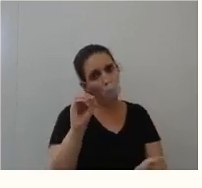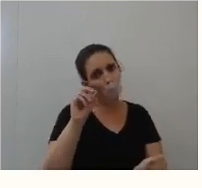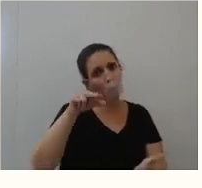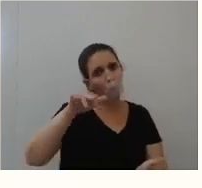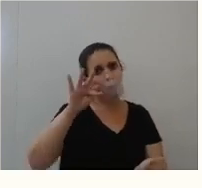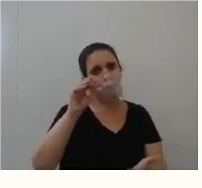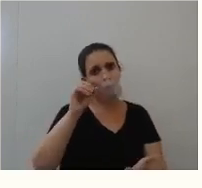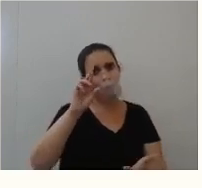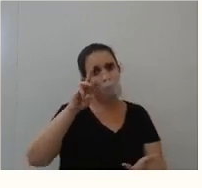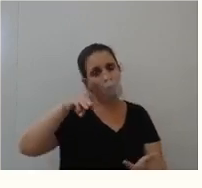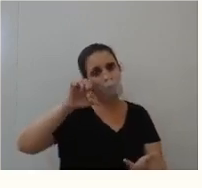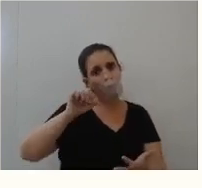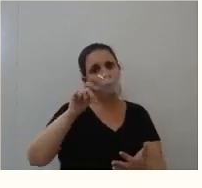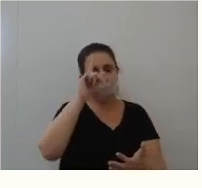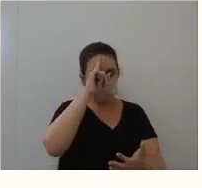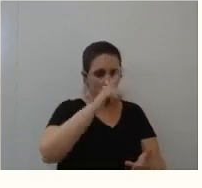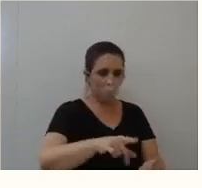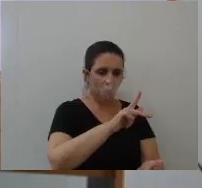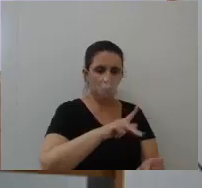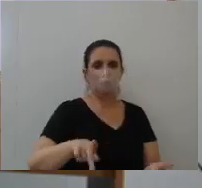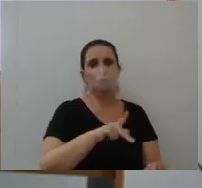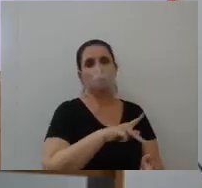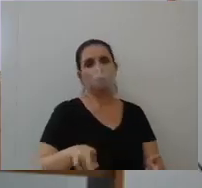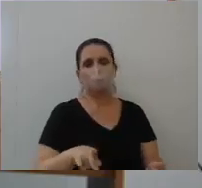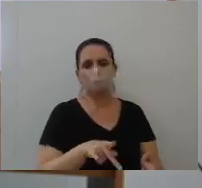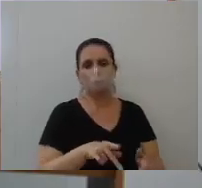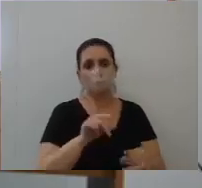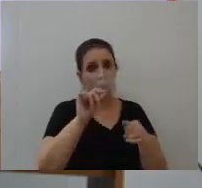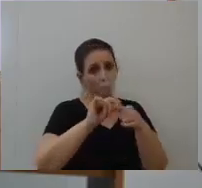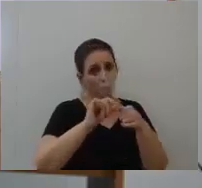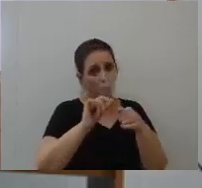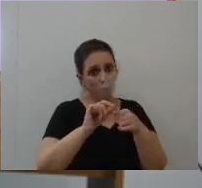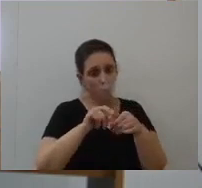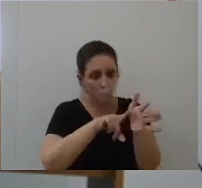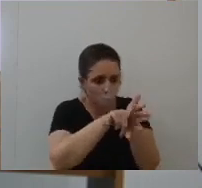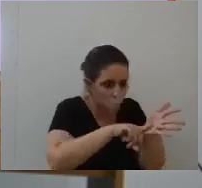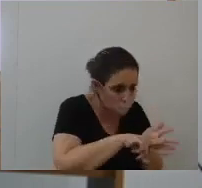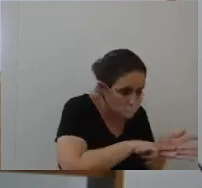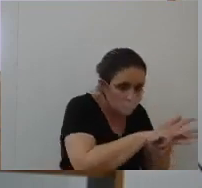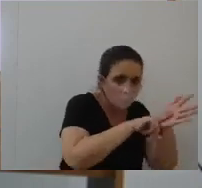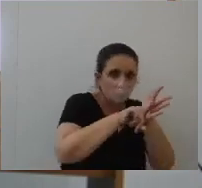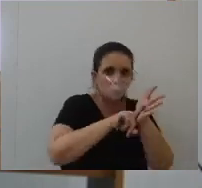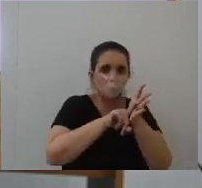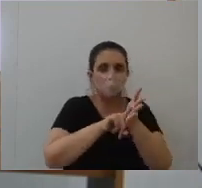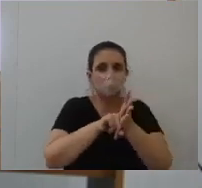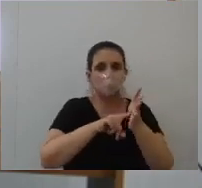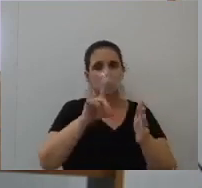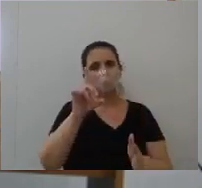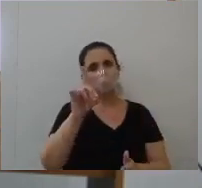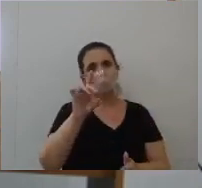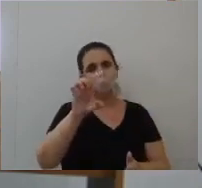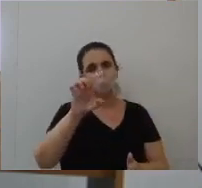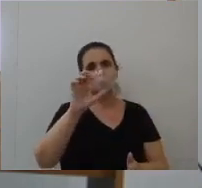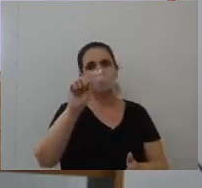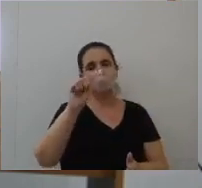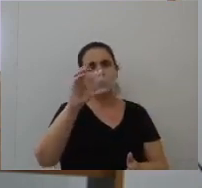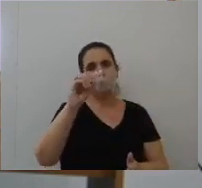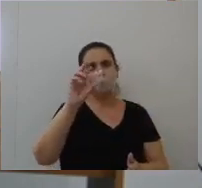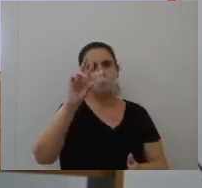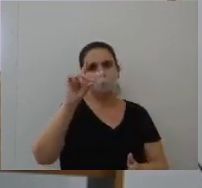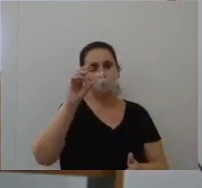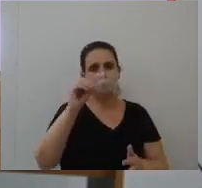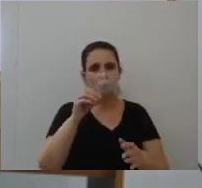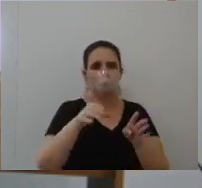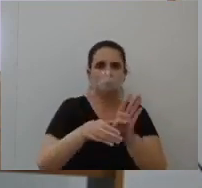conforme mandou o professor. Ou então, fez a pesquisa de acordo com